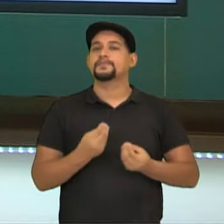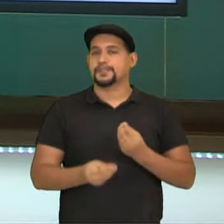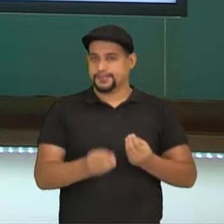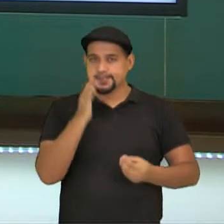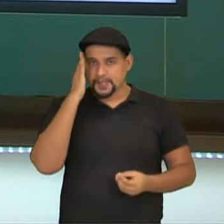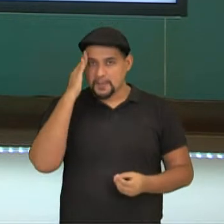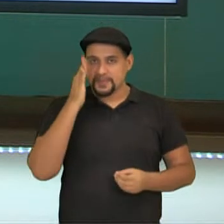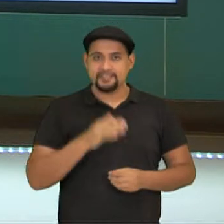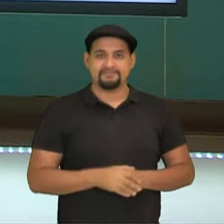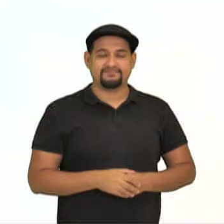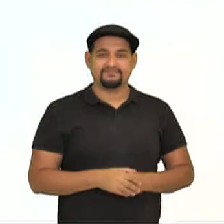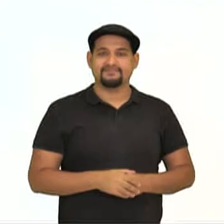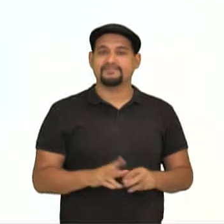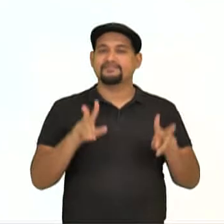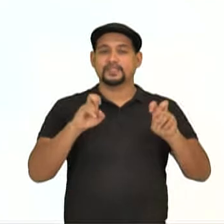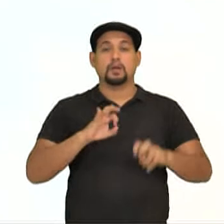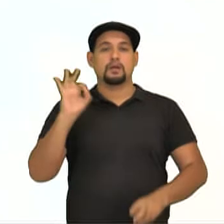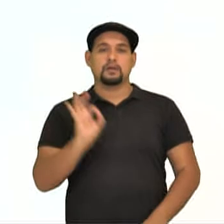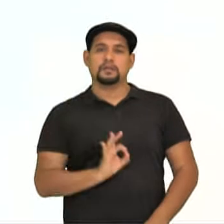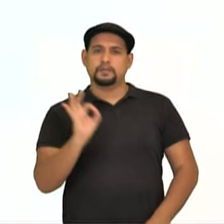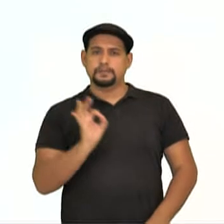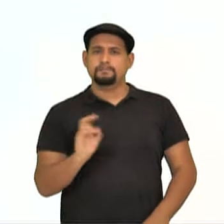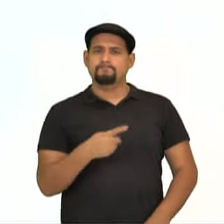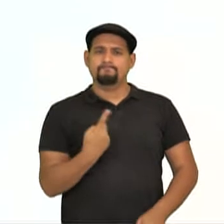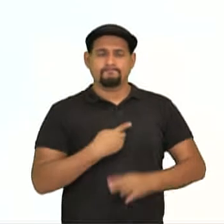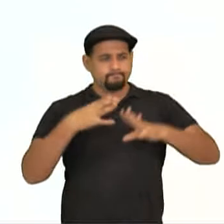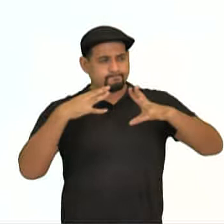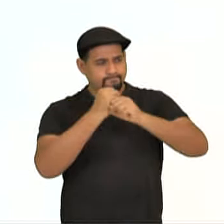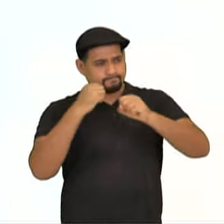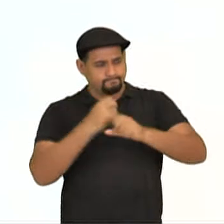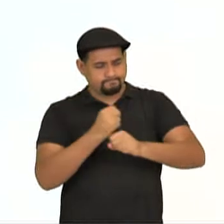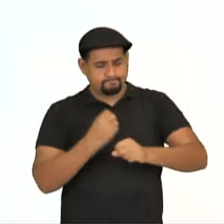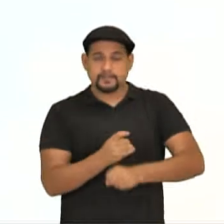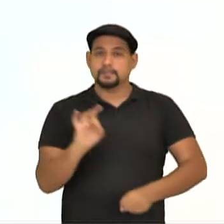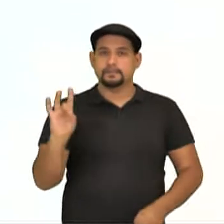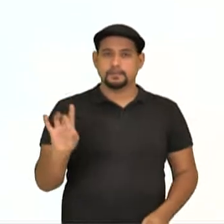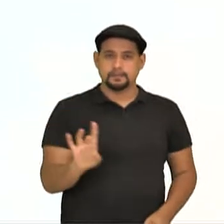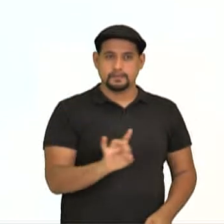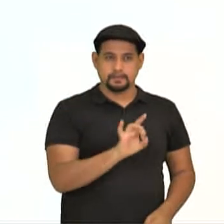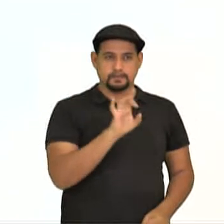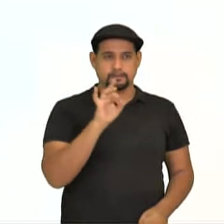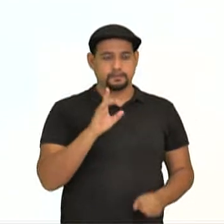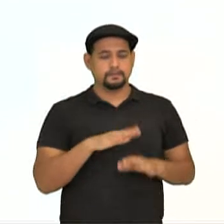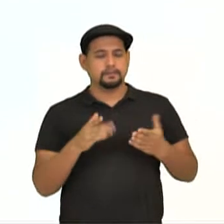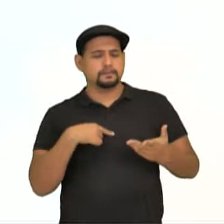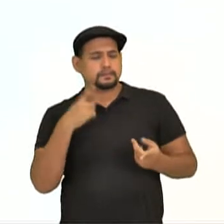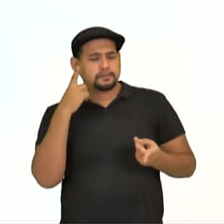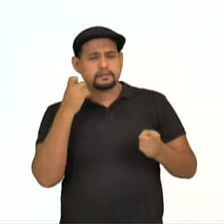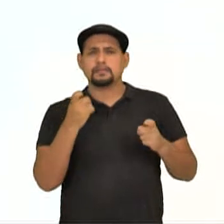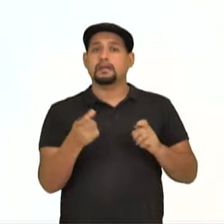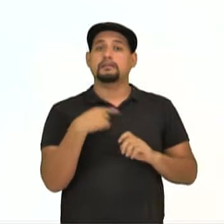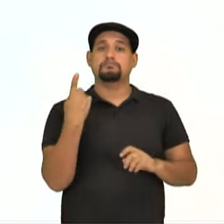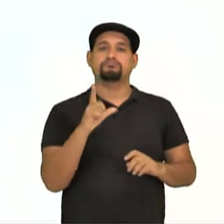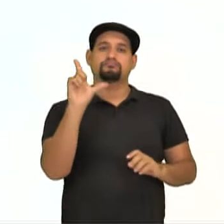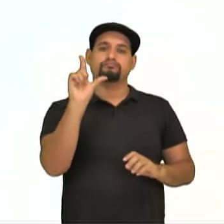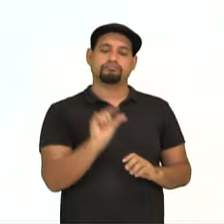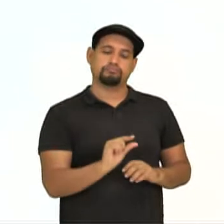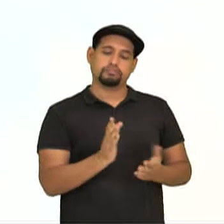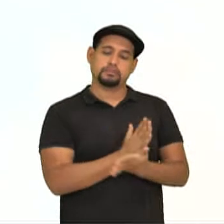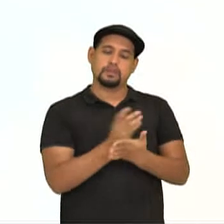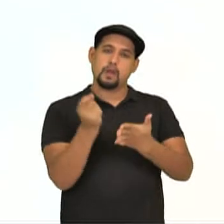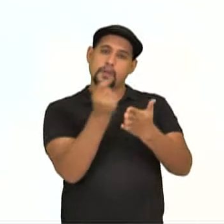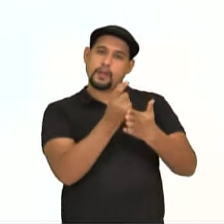a partir das porcentagens obtidas, que a gente vai calcular cada uma delas, qual a possibilidade de a gente reduzir algumas